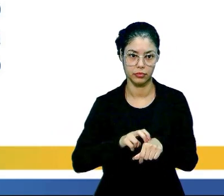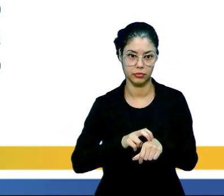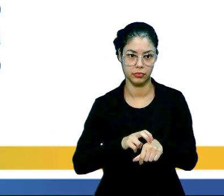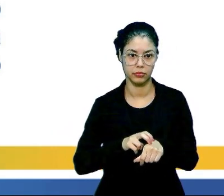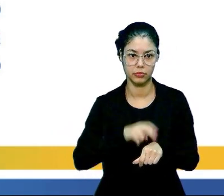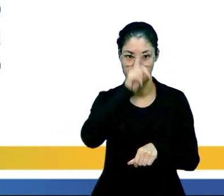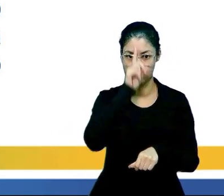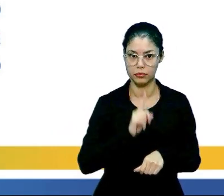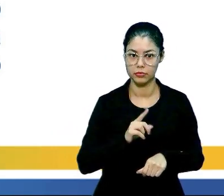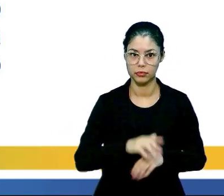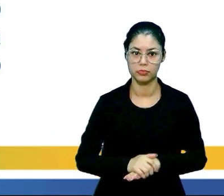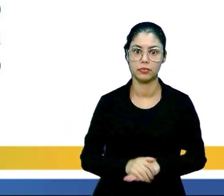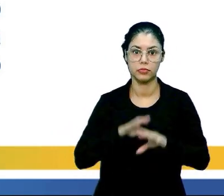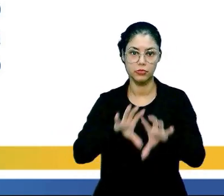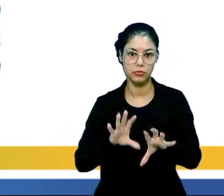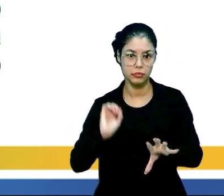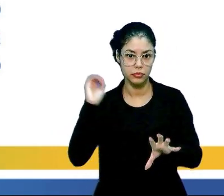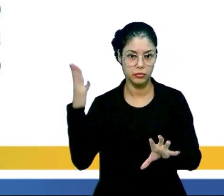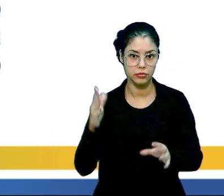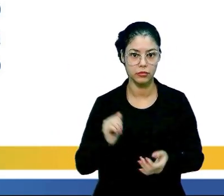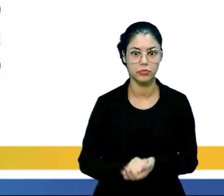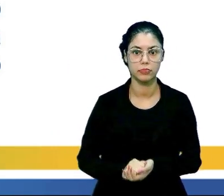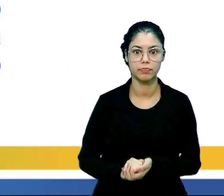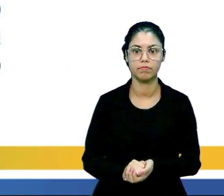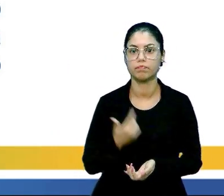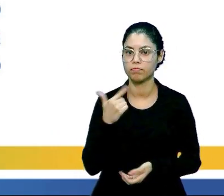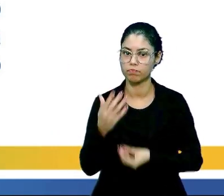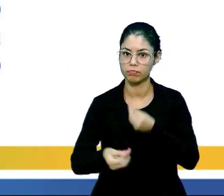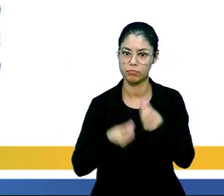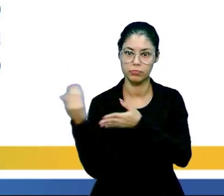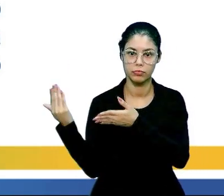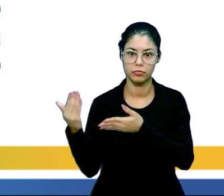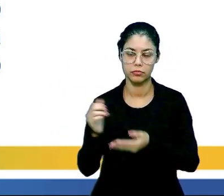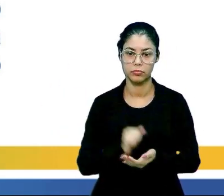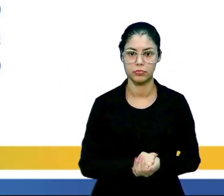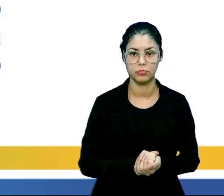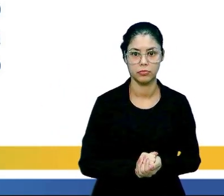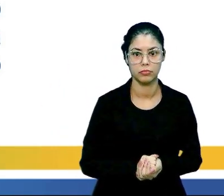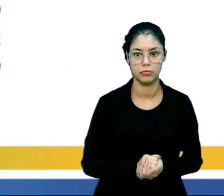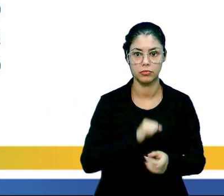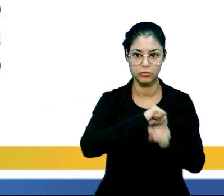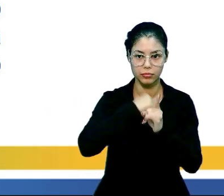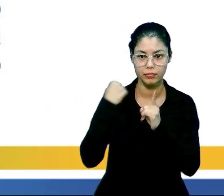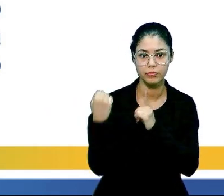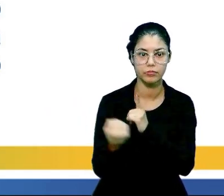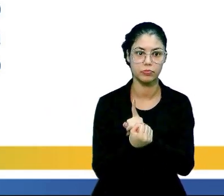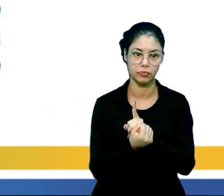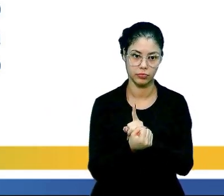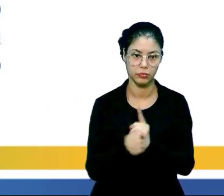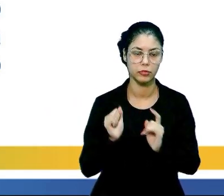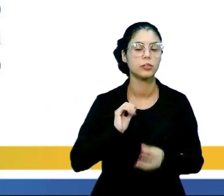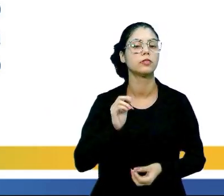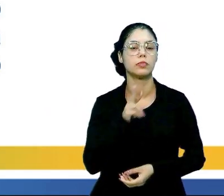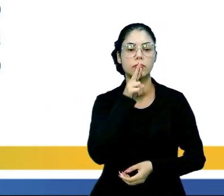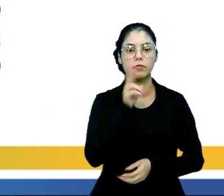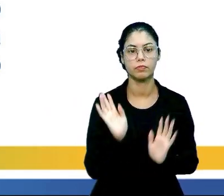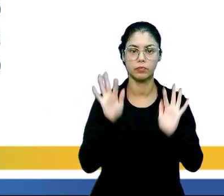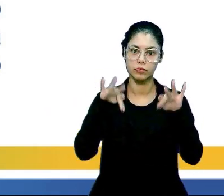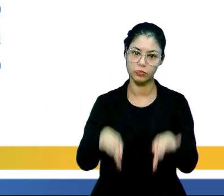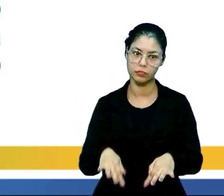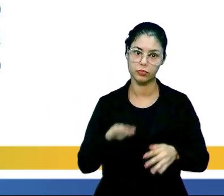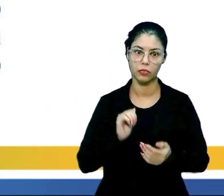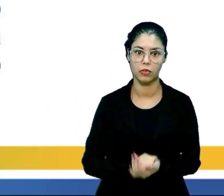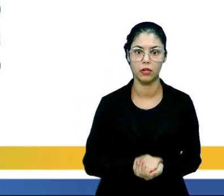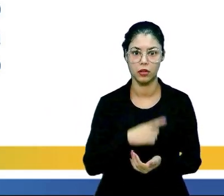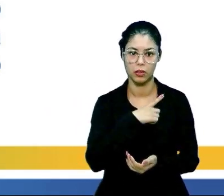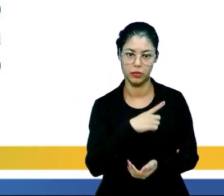verde e amarela. Dessa maneira, é impreciso que essa chaga social seja